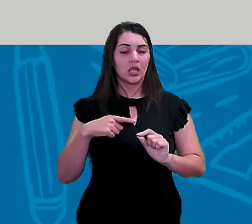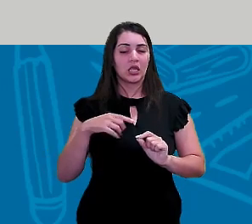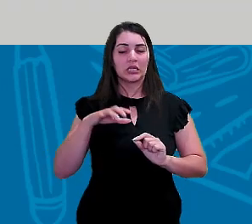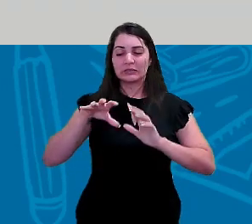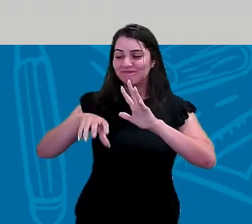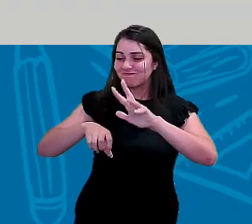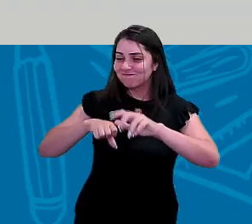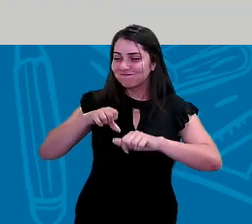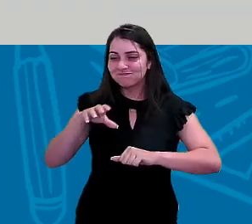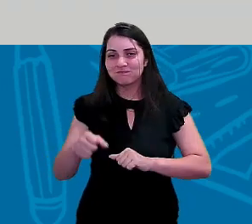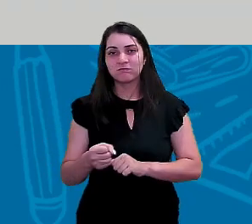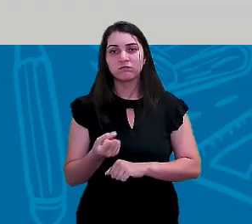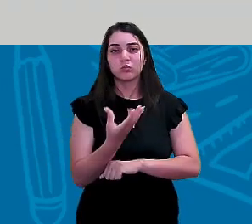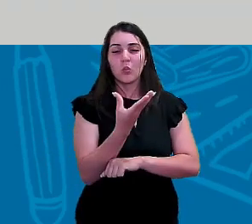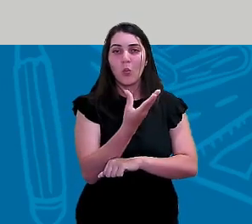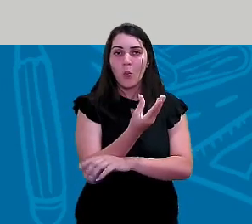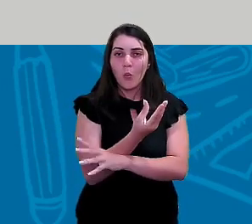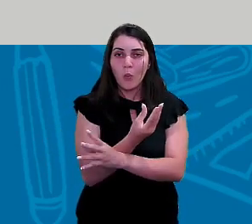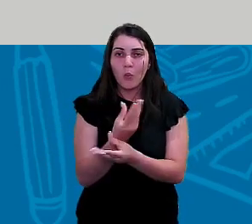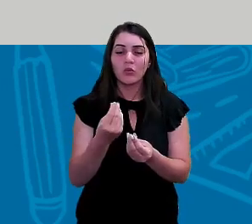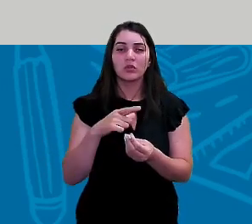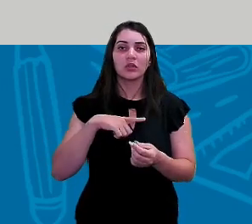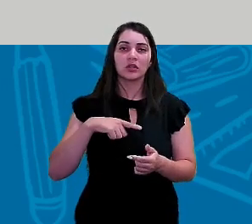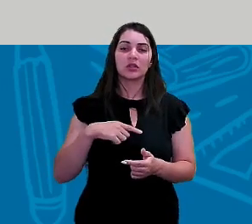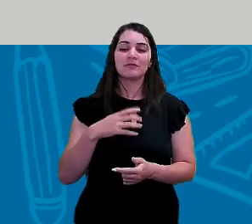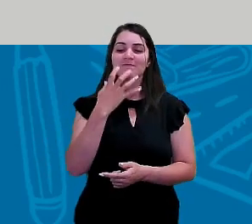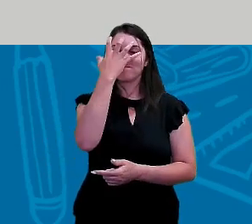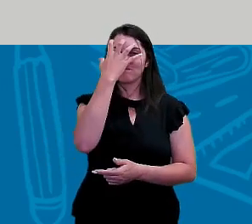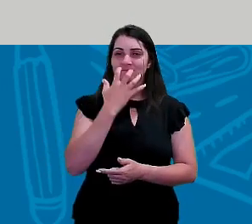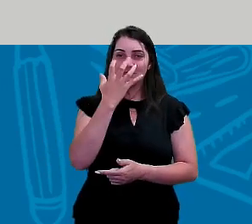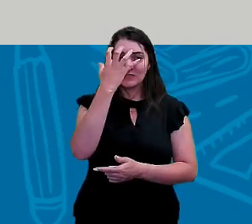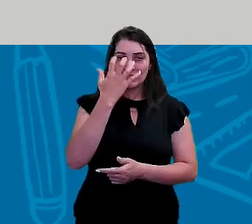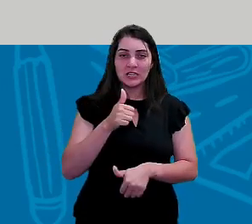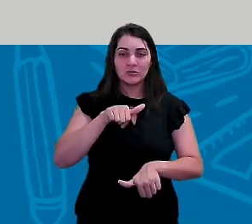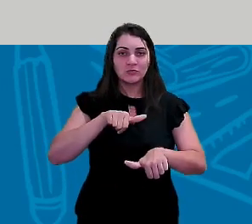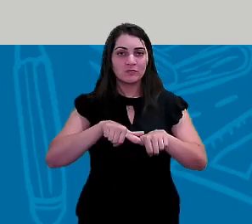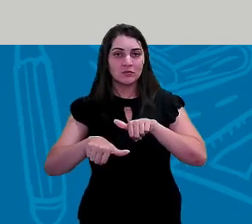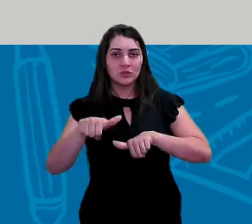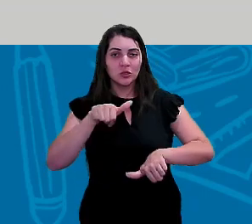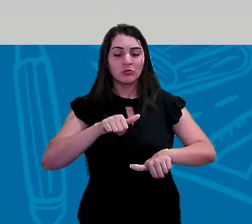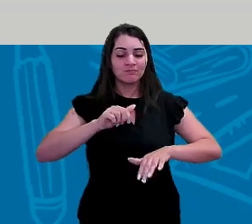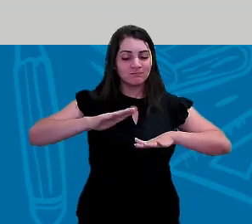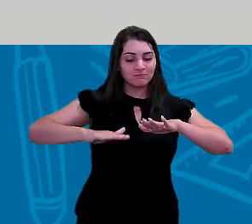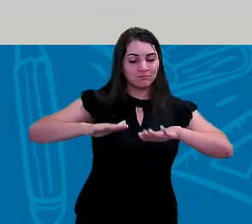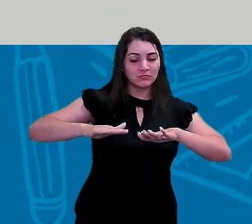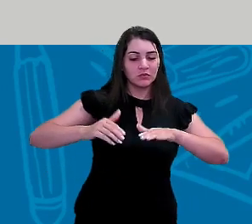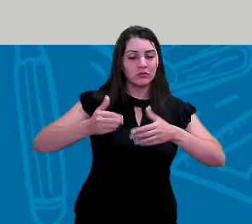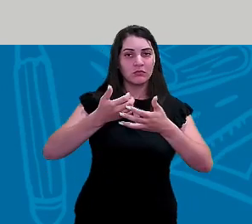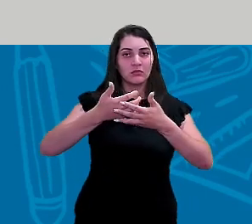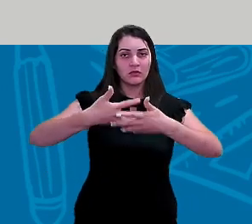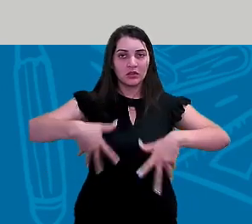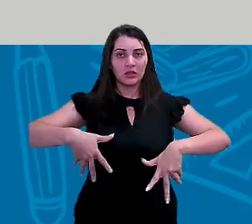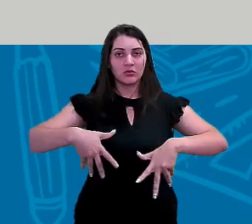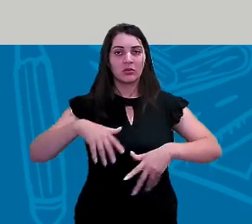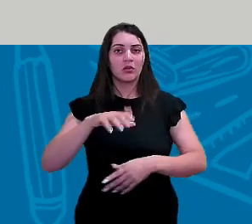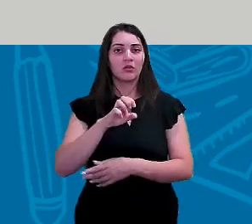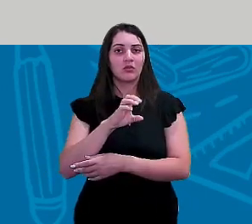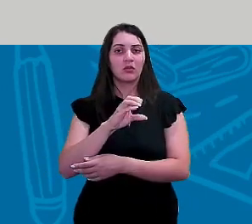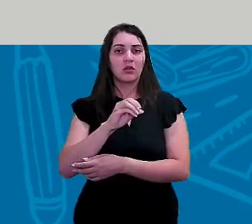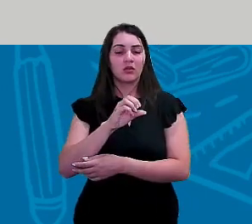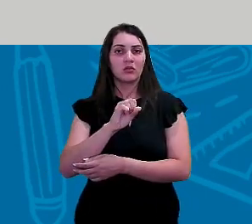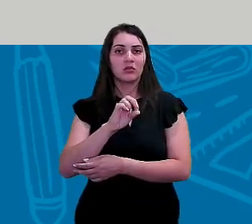exploração da matéria-prima, tem causado sérias alterações no equilíbrio natural dos ecossistemas.